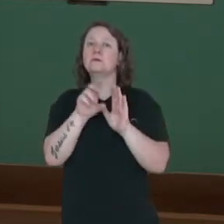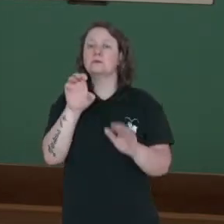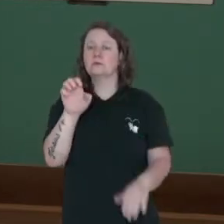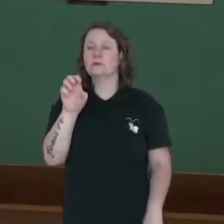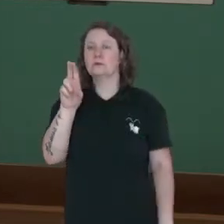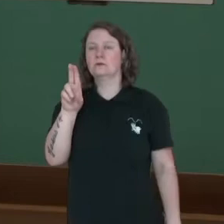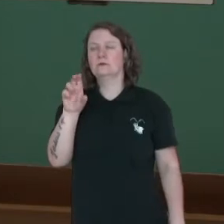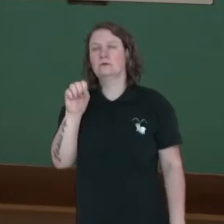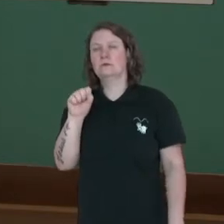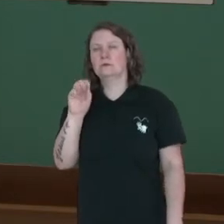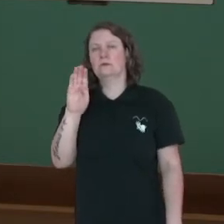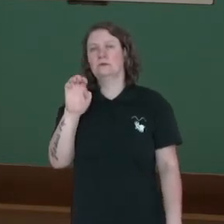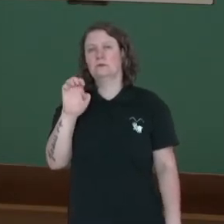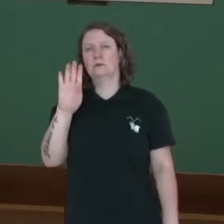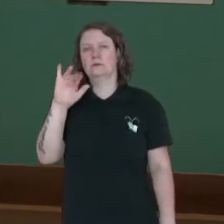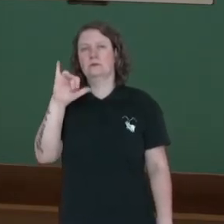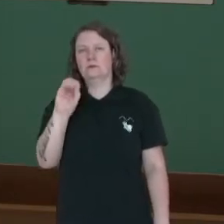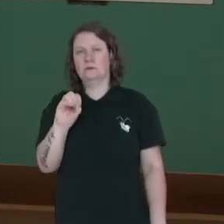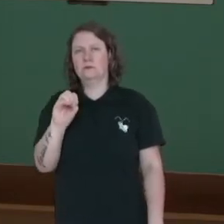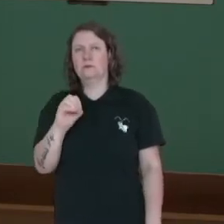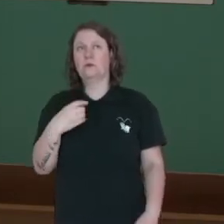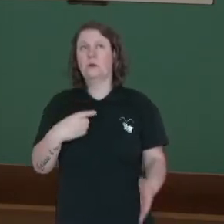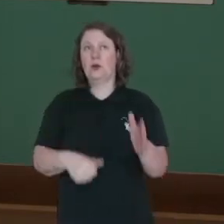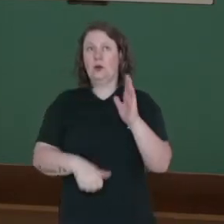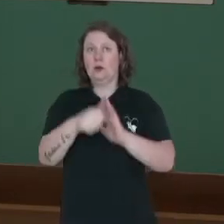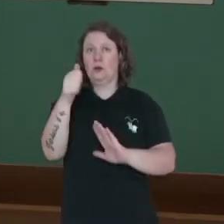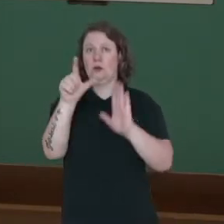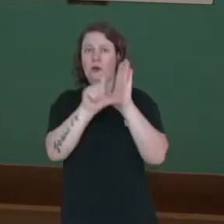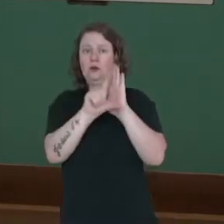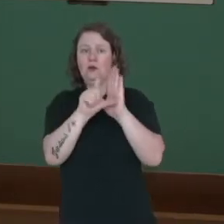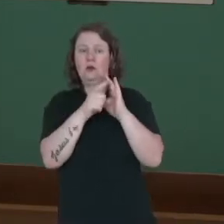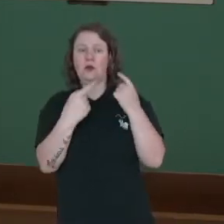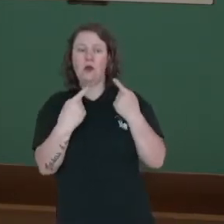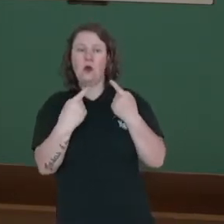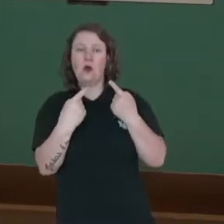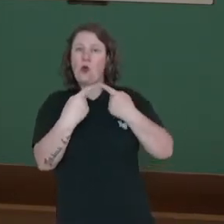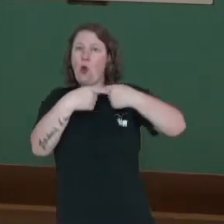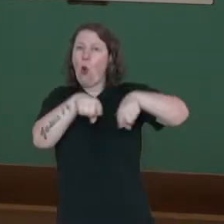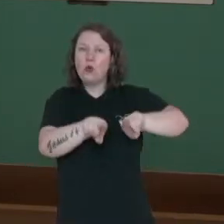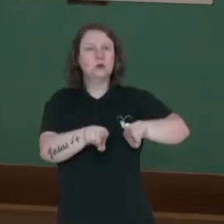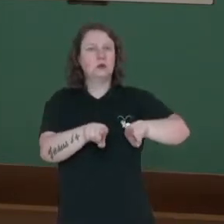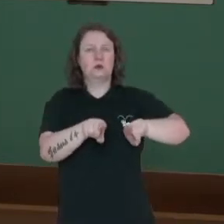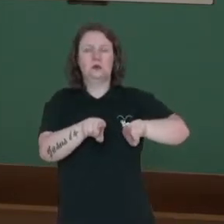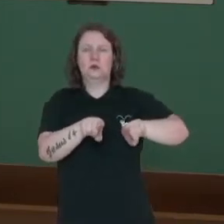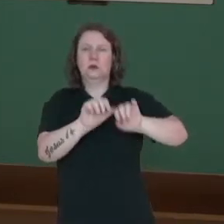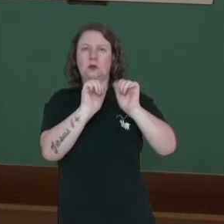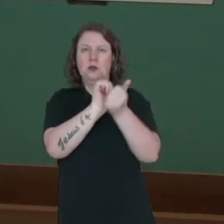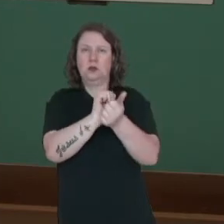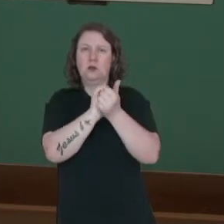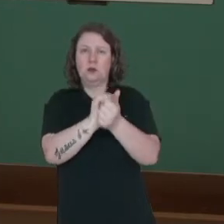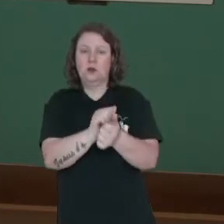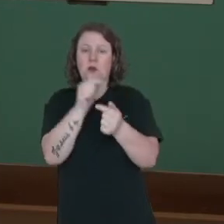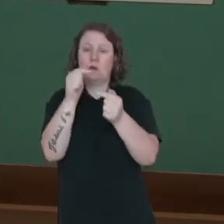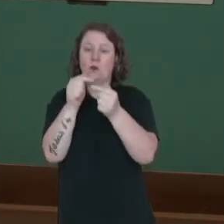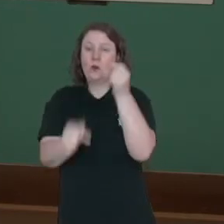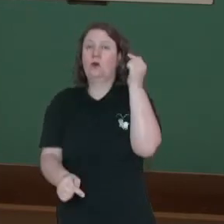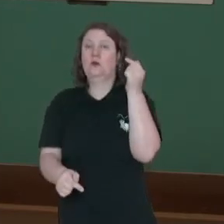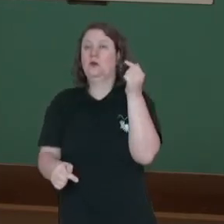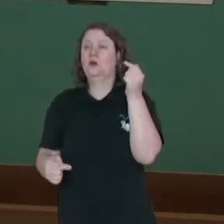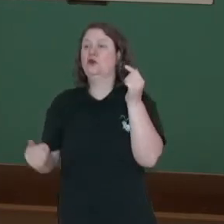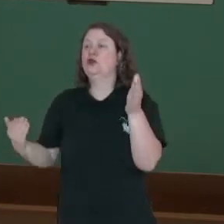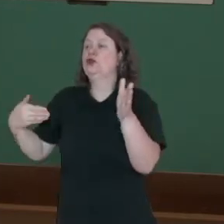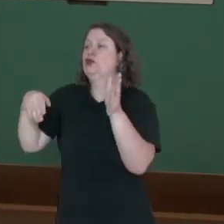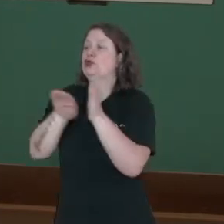de 1850, a primeira lei, né, contra a escravidão feita aqui no Brasil, proibia a entrada